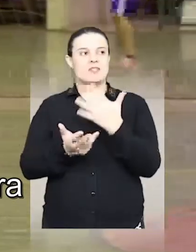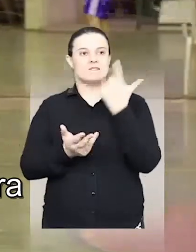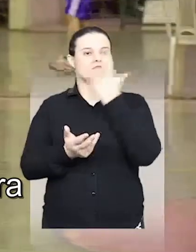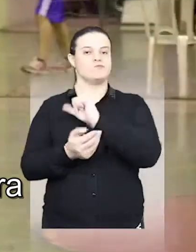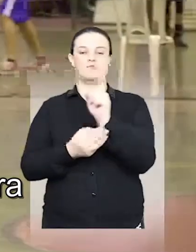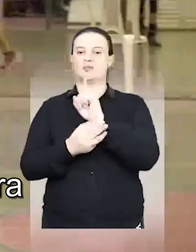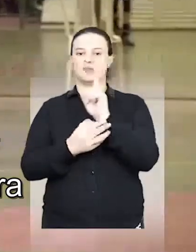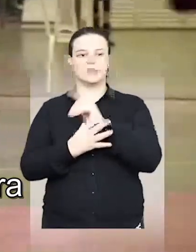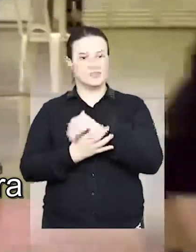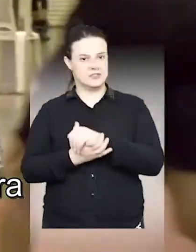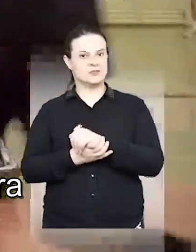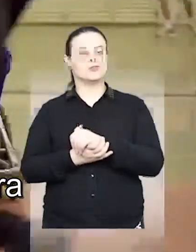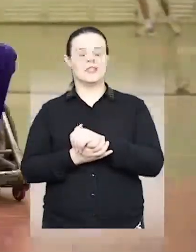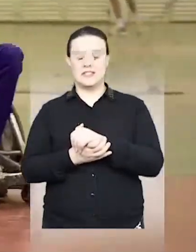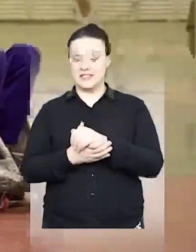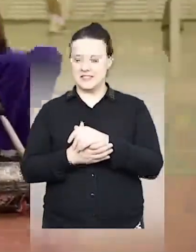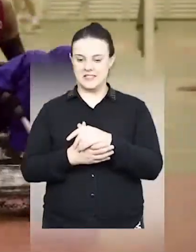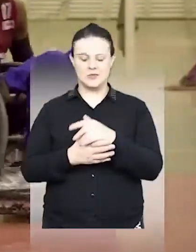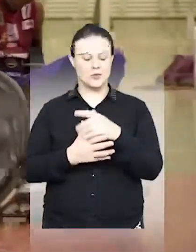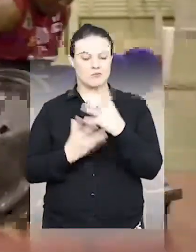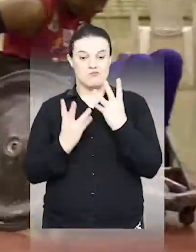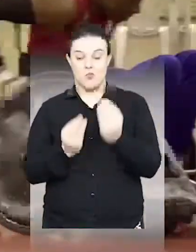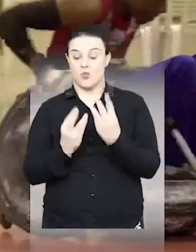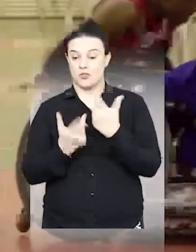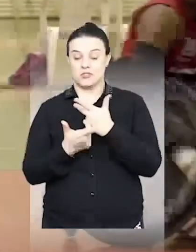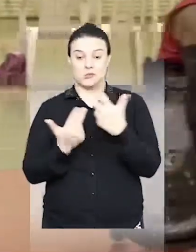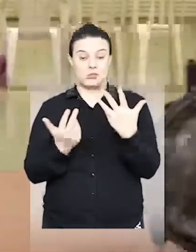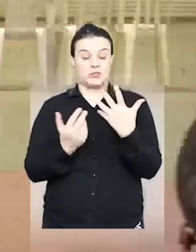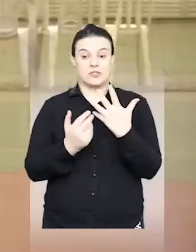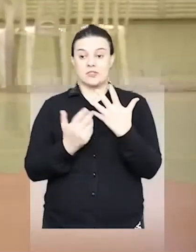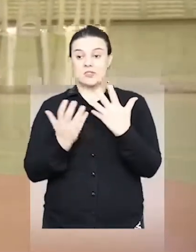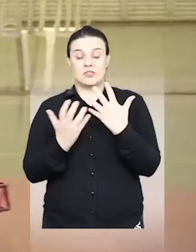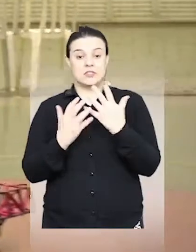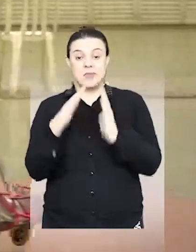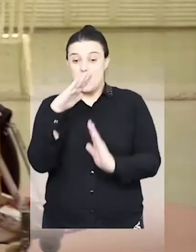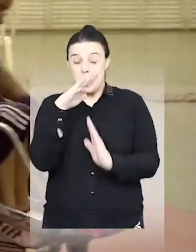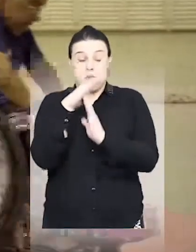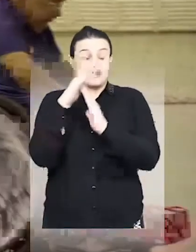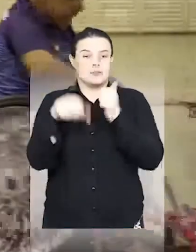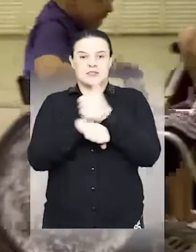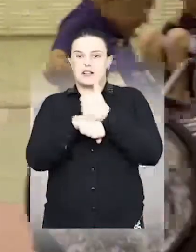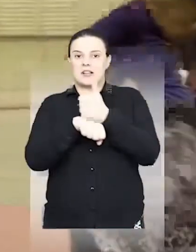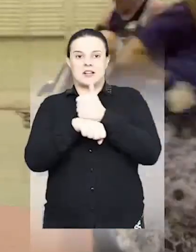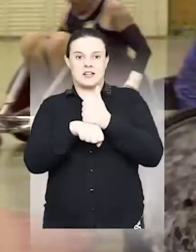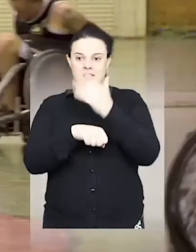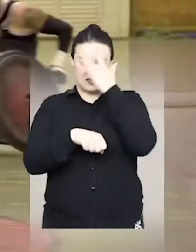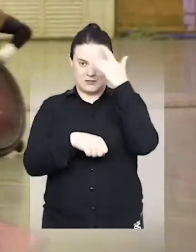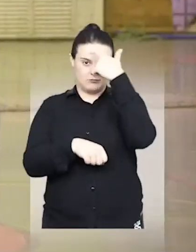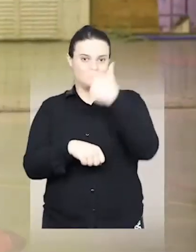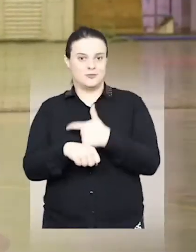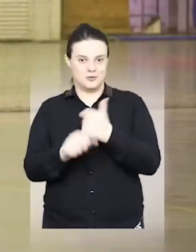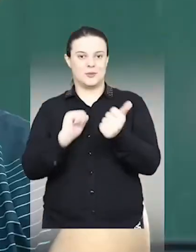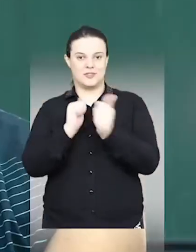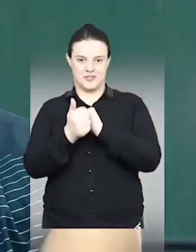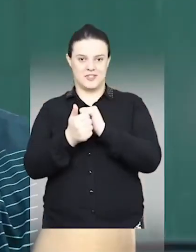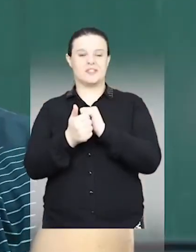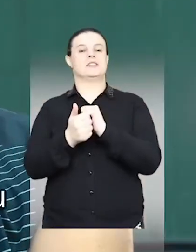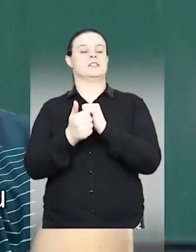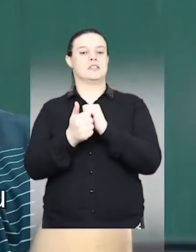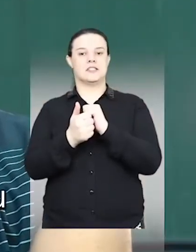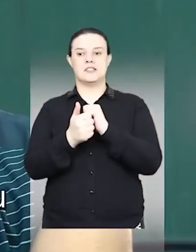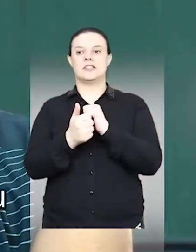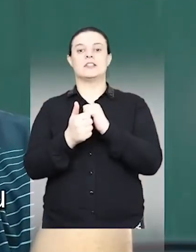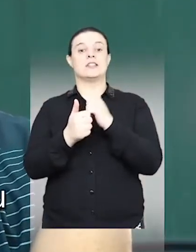descrever em palavras, né? Foi demais, assim, é o auge da carreira de um atleta,